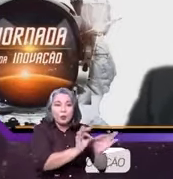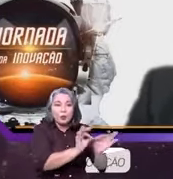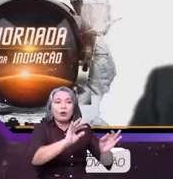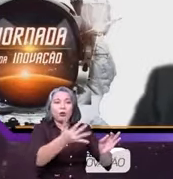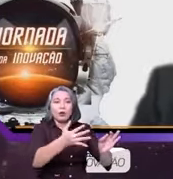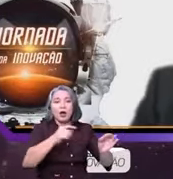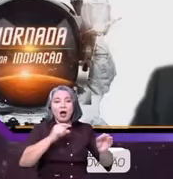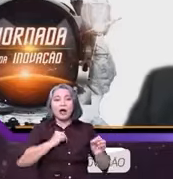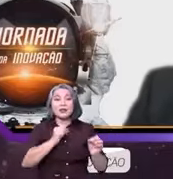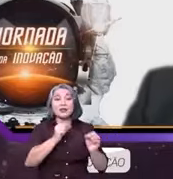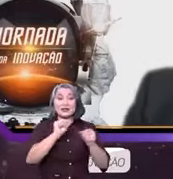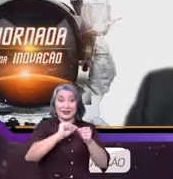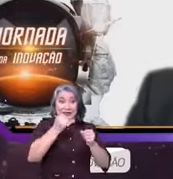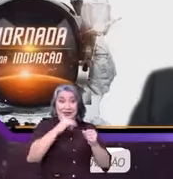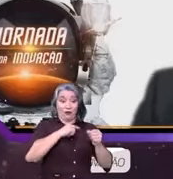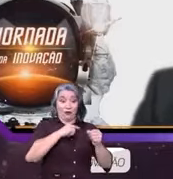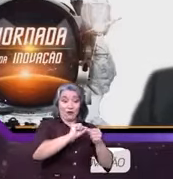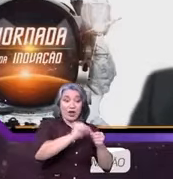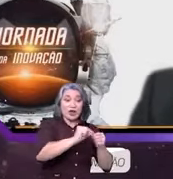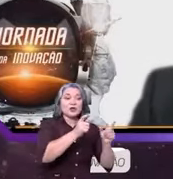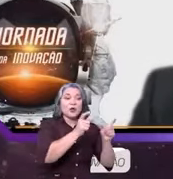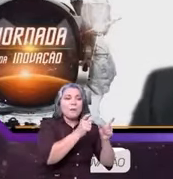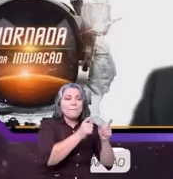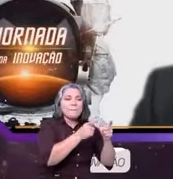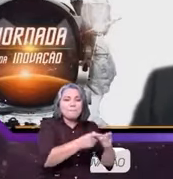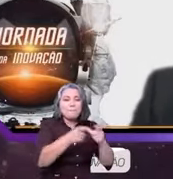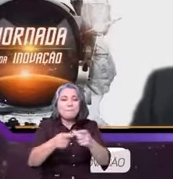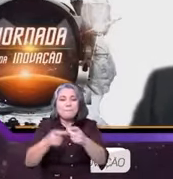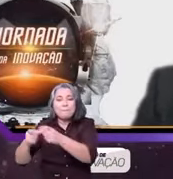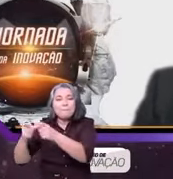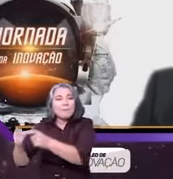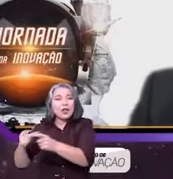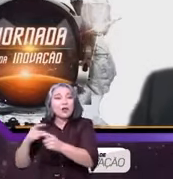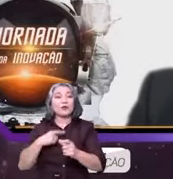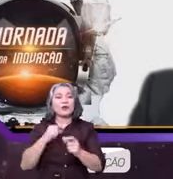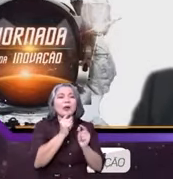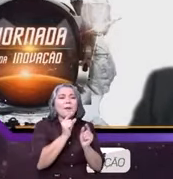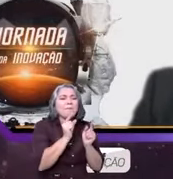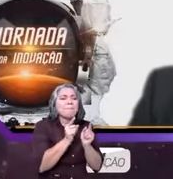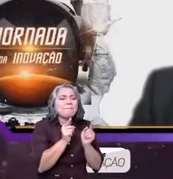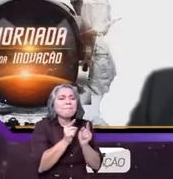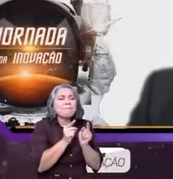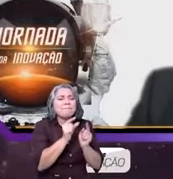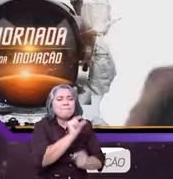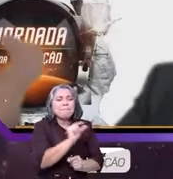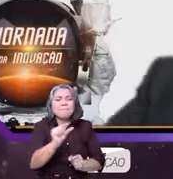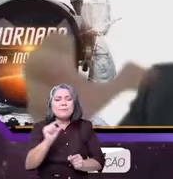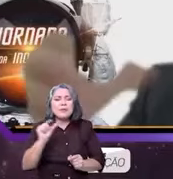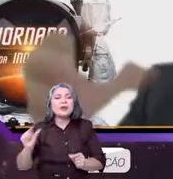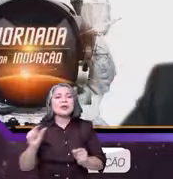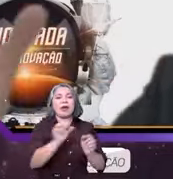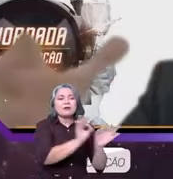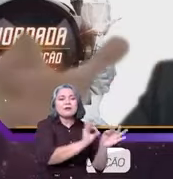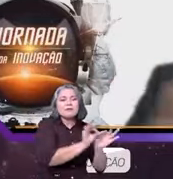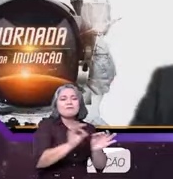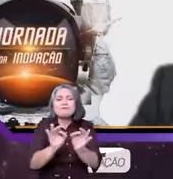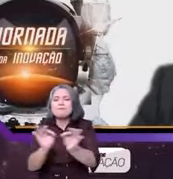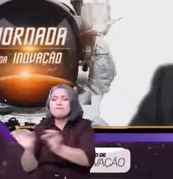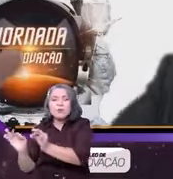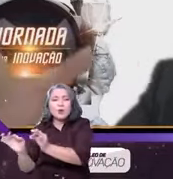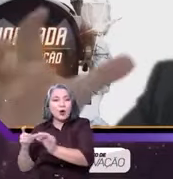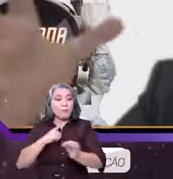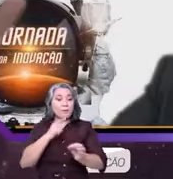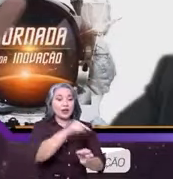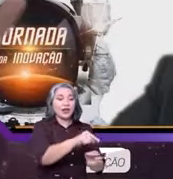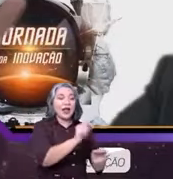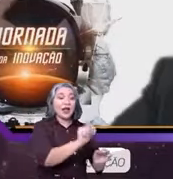e da entrega. Eu quebro em pedaços menores, então, na verdade, eu estou falando em mini projetos, em mini entregas. Eu tenho aquela ambição futura. Qual é o